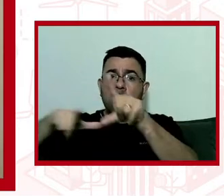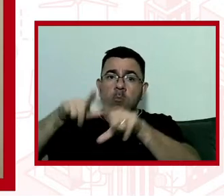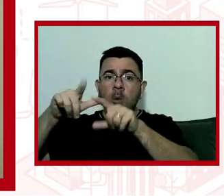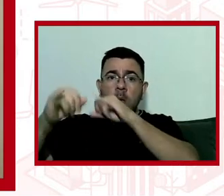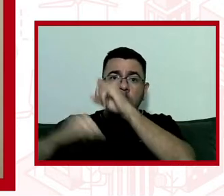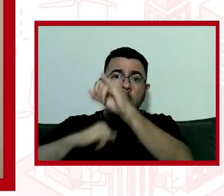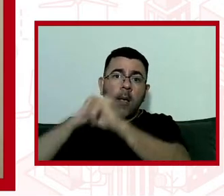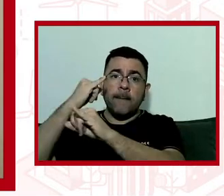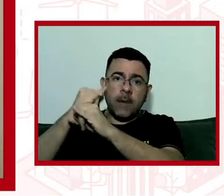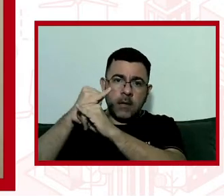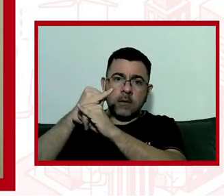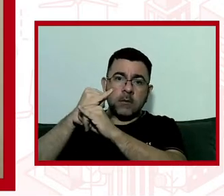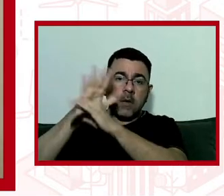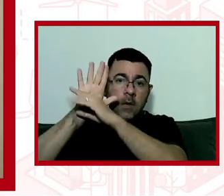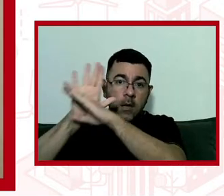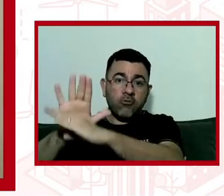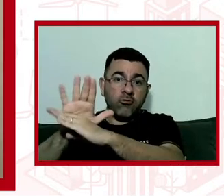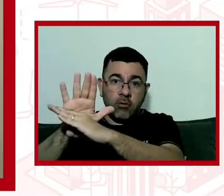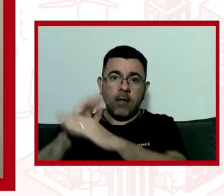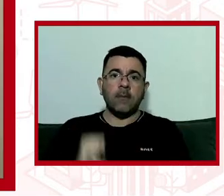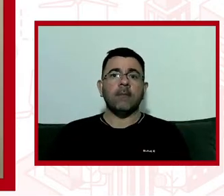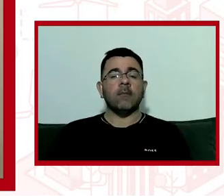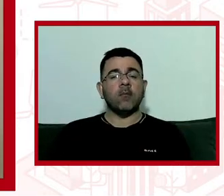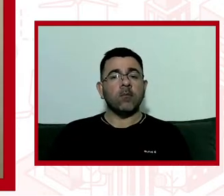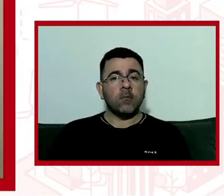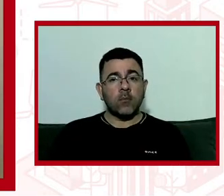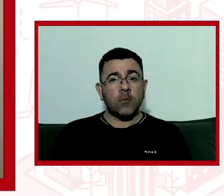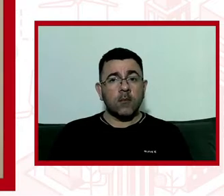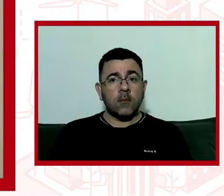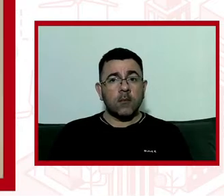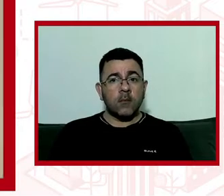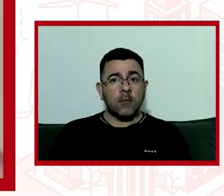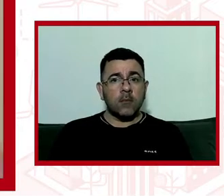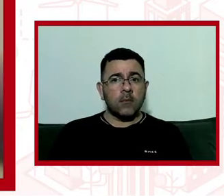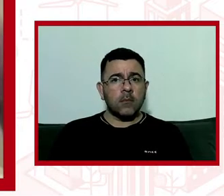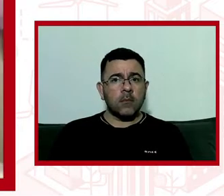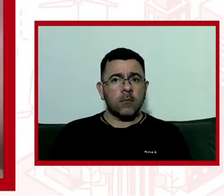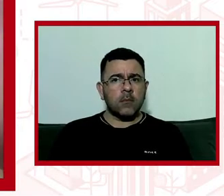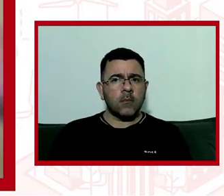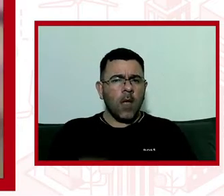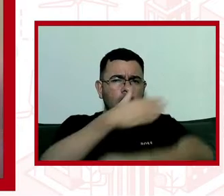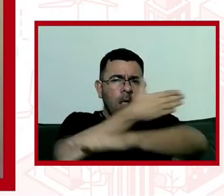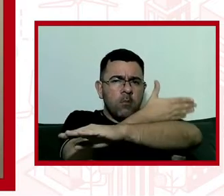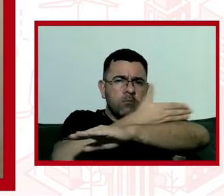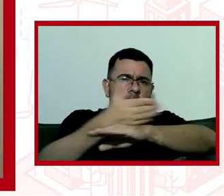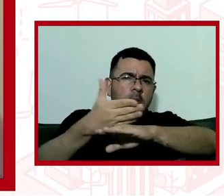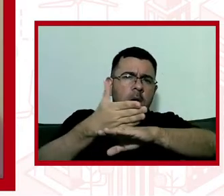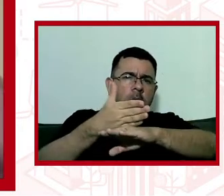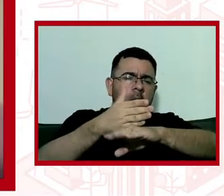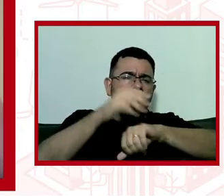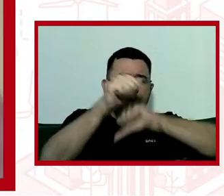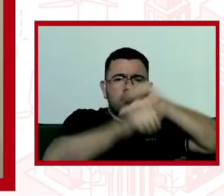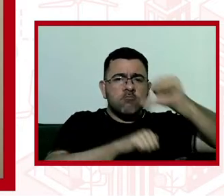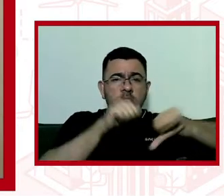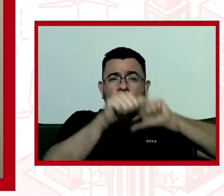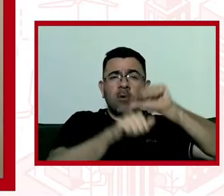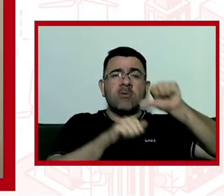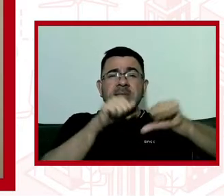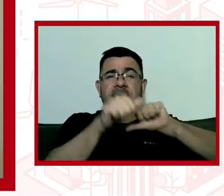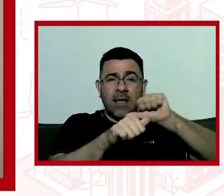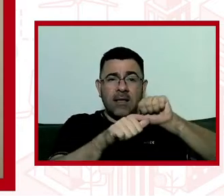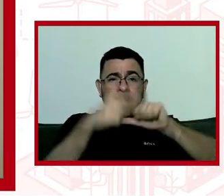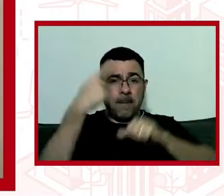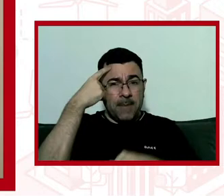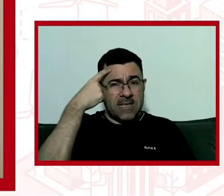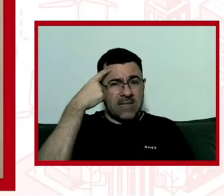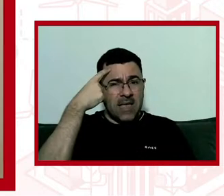ajuda muito nisso então eu diria que você implantar a cultura mudar esse essa Cultura a forma de veio de pensar